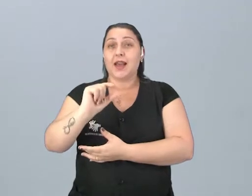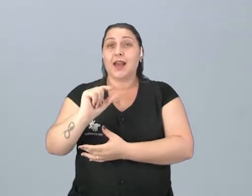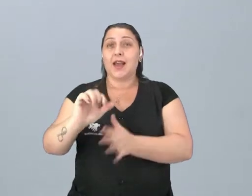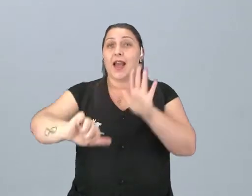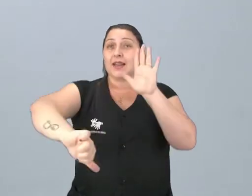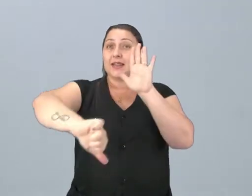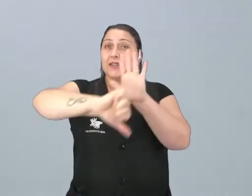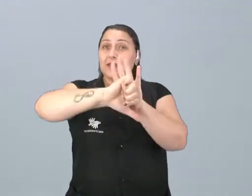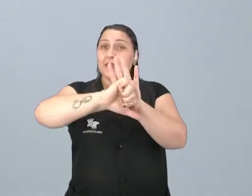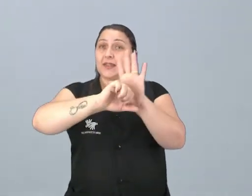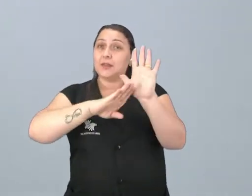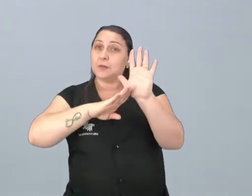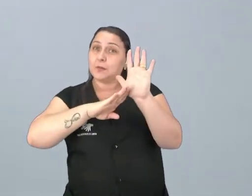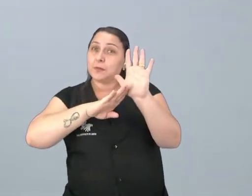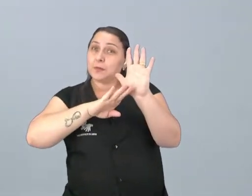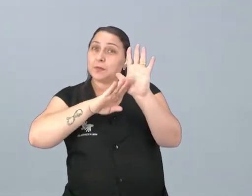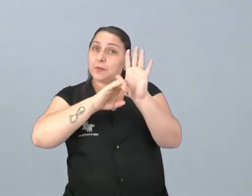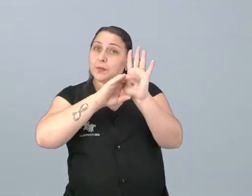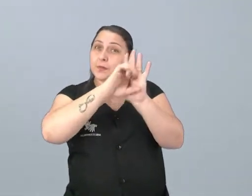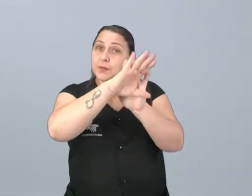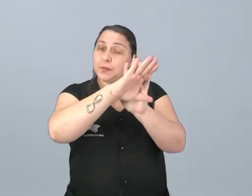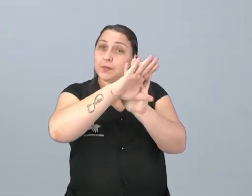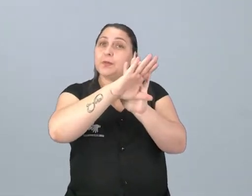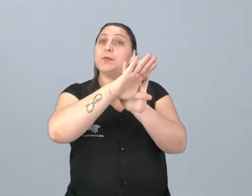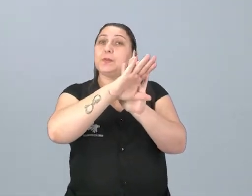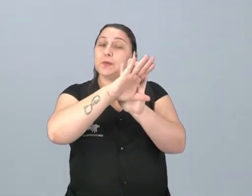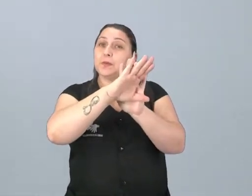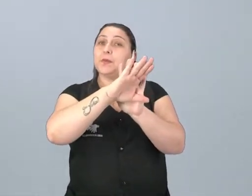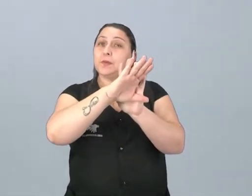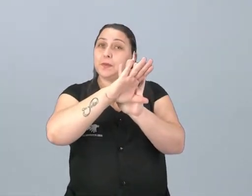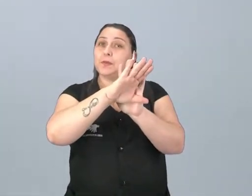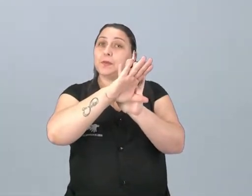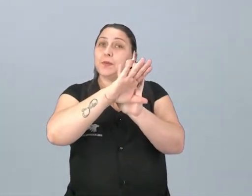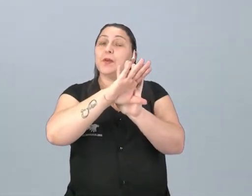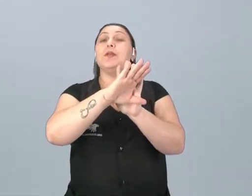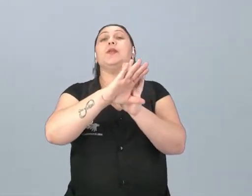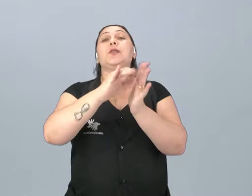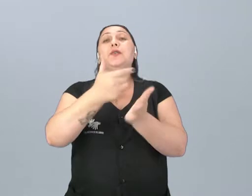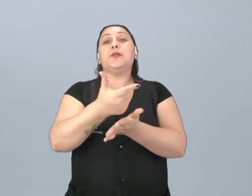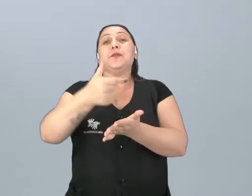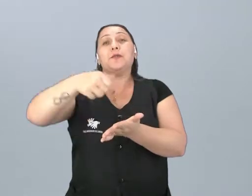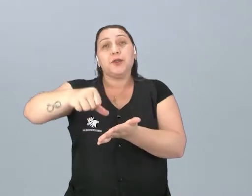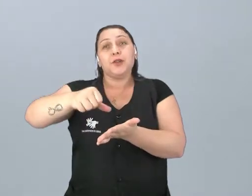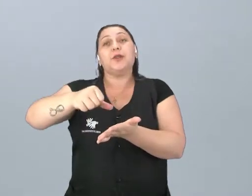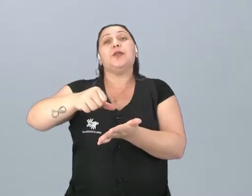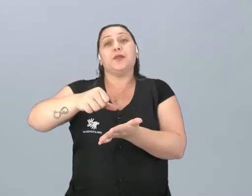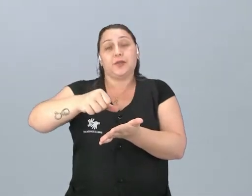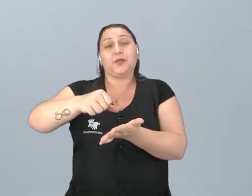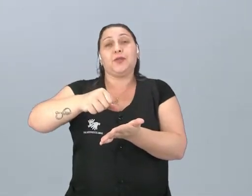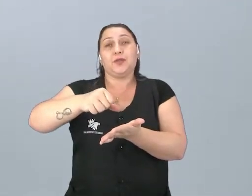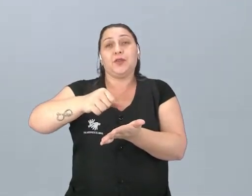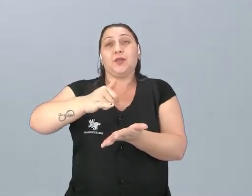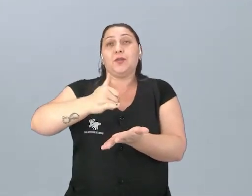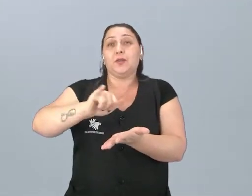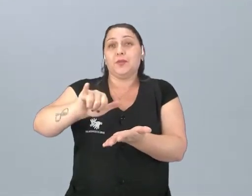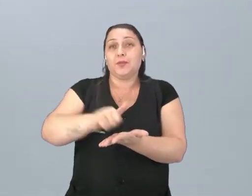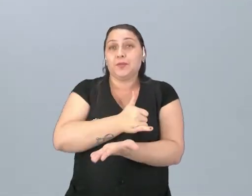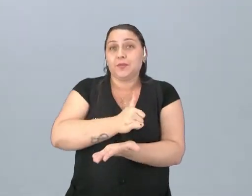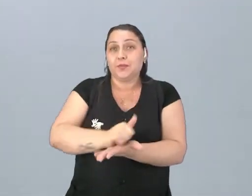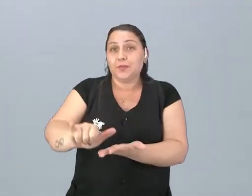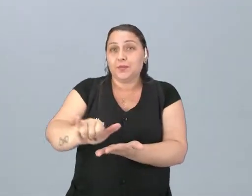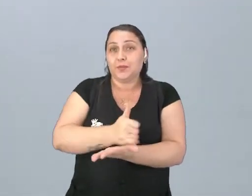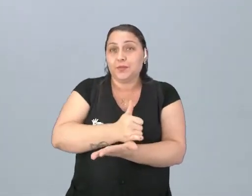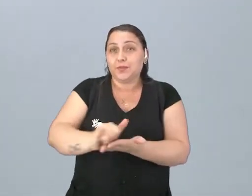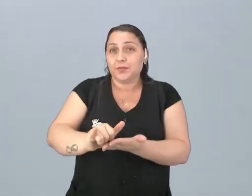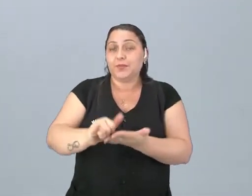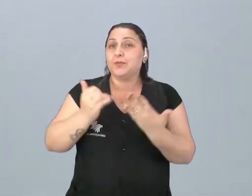a chamada Grande Depressão, ou a crise de 29, ou a quebra de bolsa da Bolsa de Valores